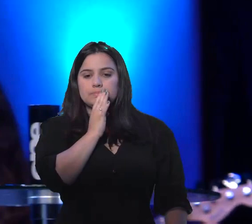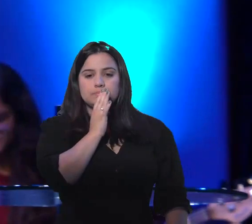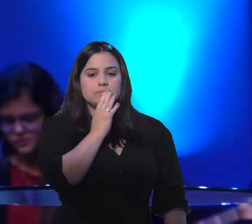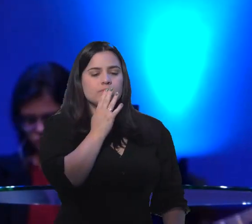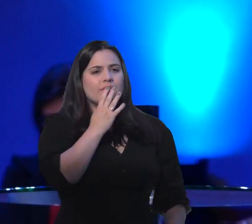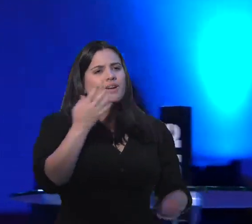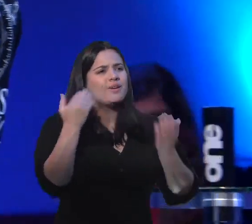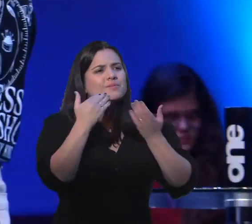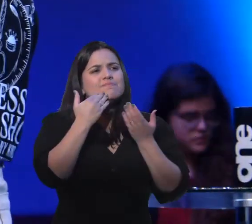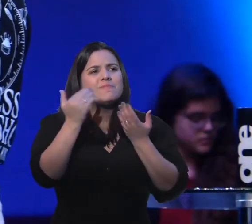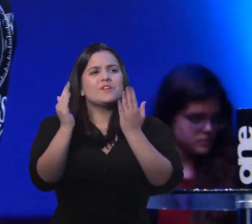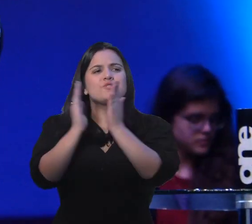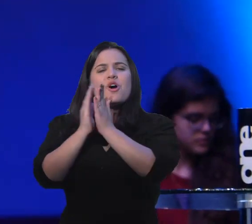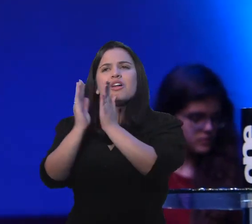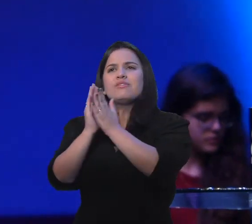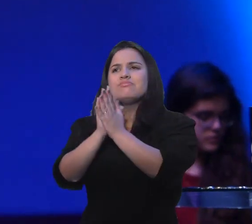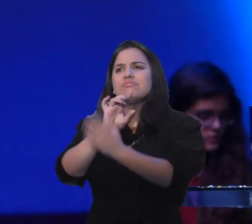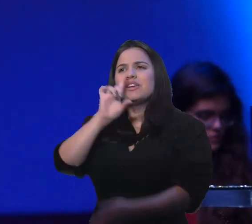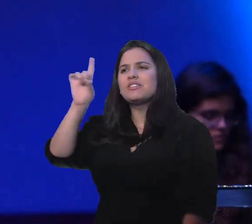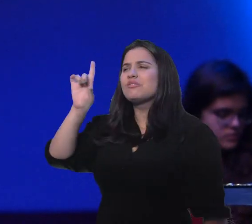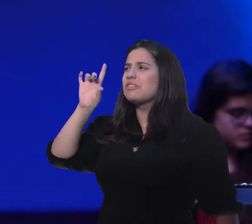pede para Deus mostrar o teu coração.